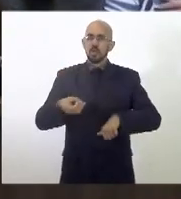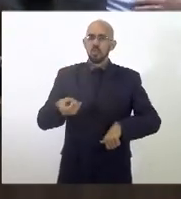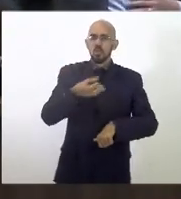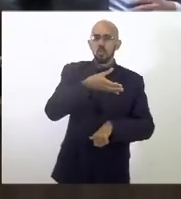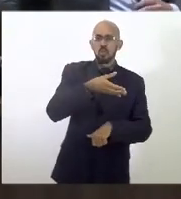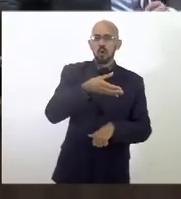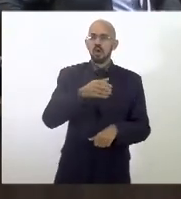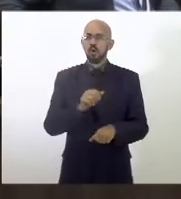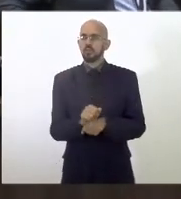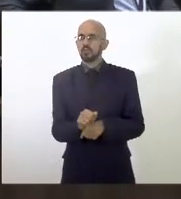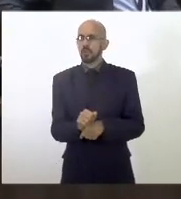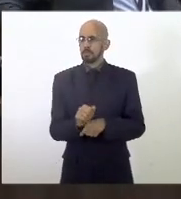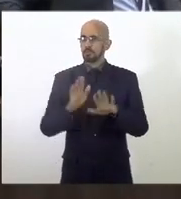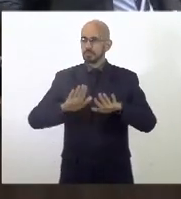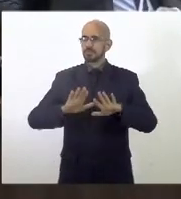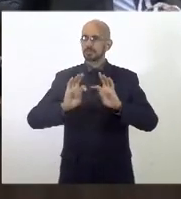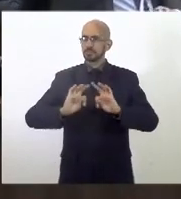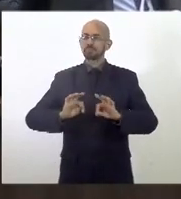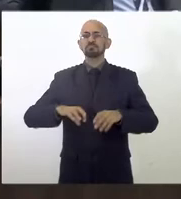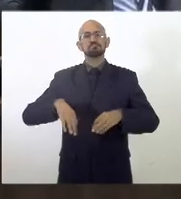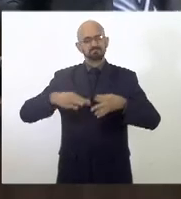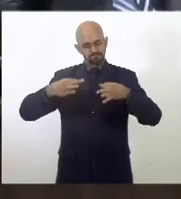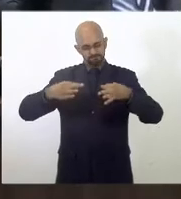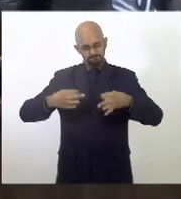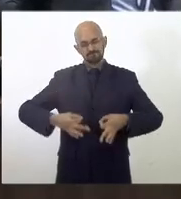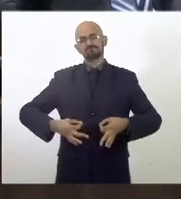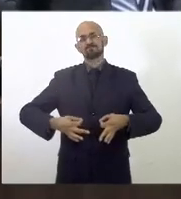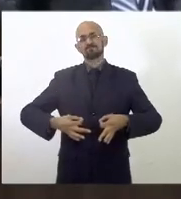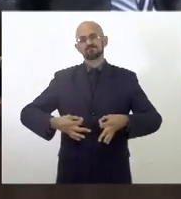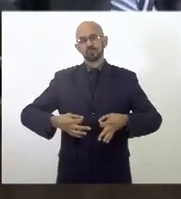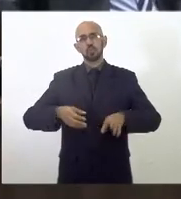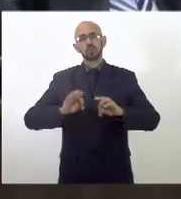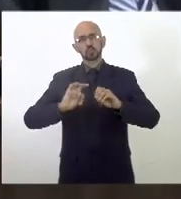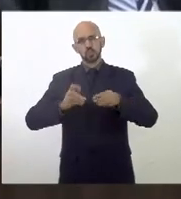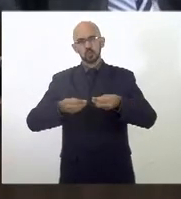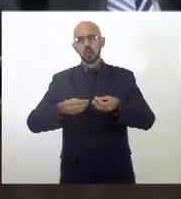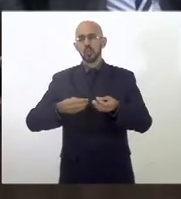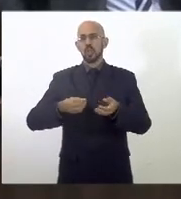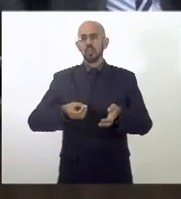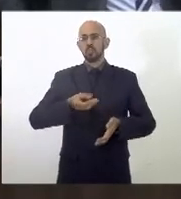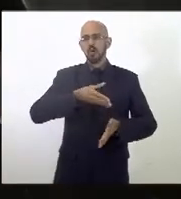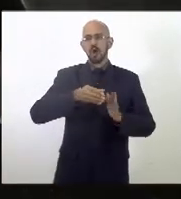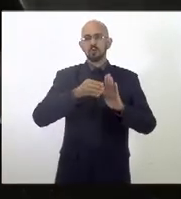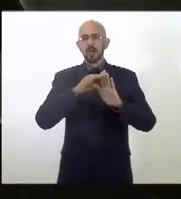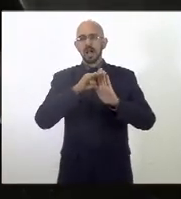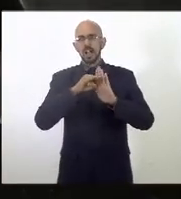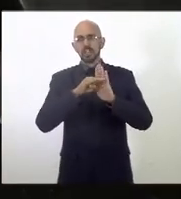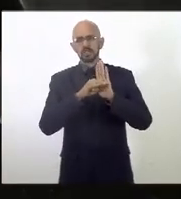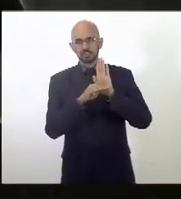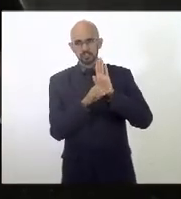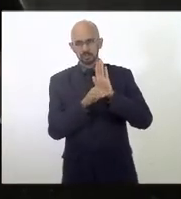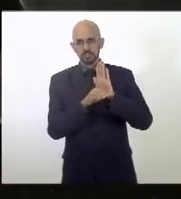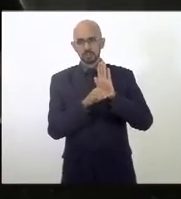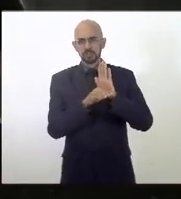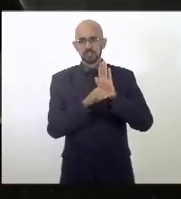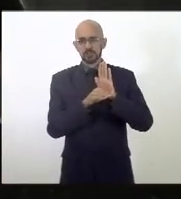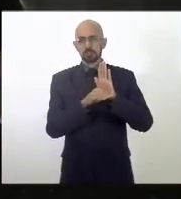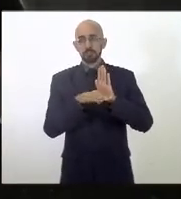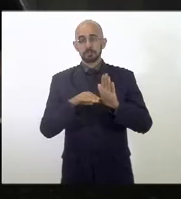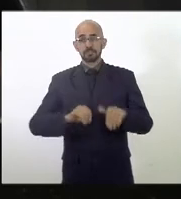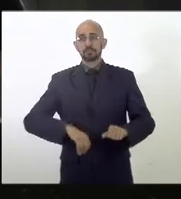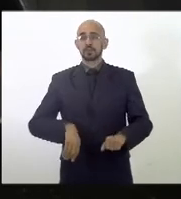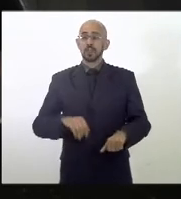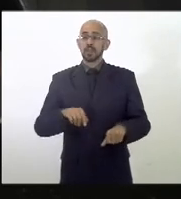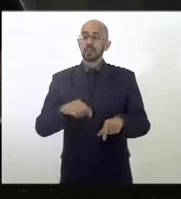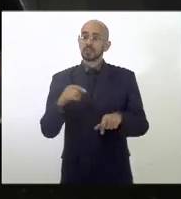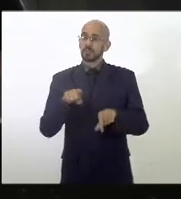mas totalmente coerente com toda a nova agenda e pauta, inclusive da iniciativa privada. Eu gostaria de destacar aqui também o